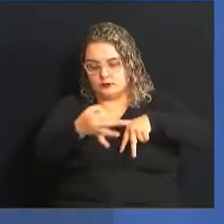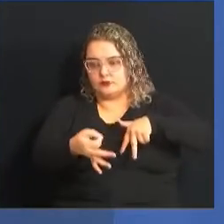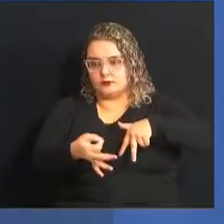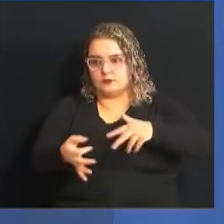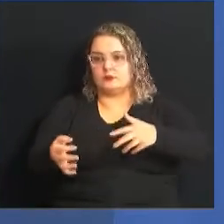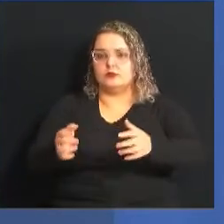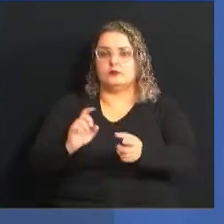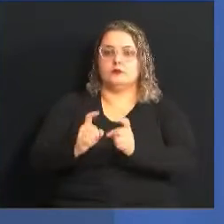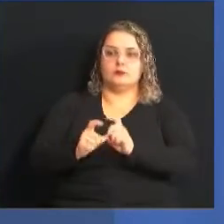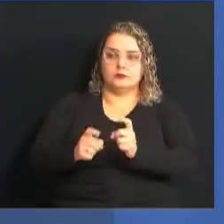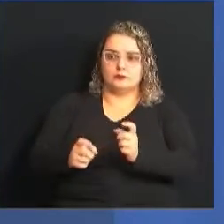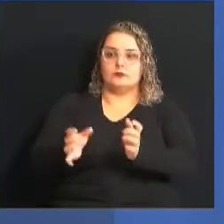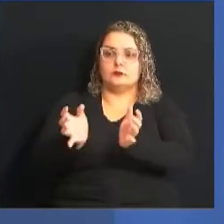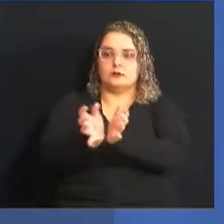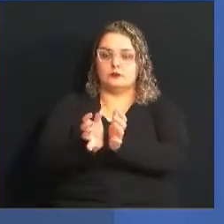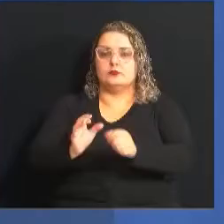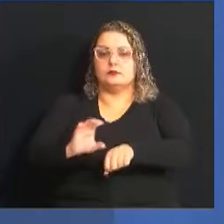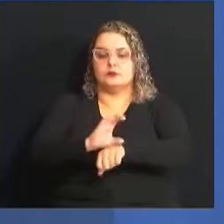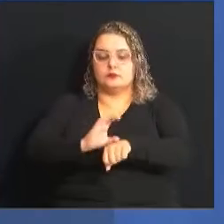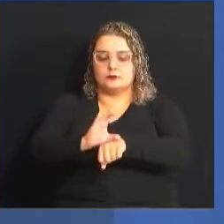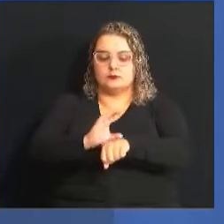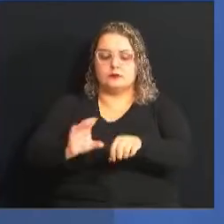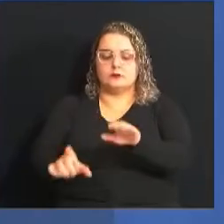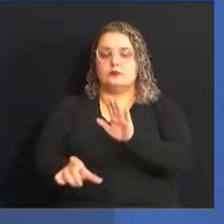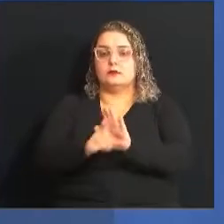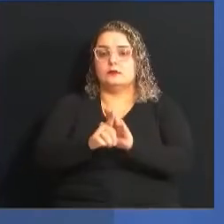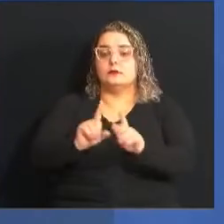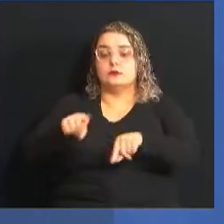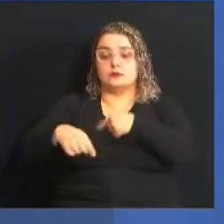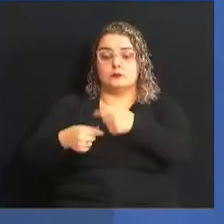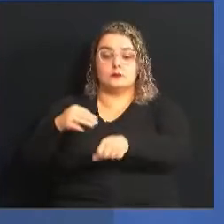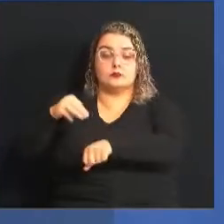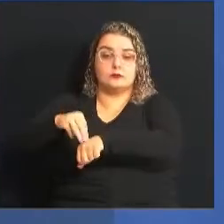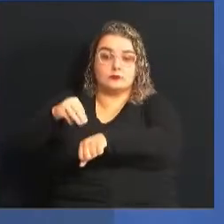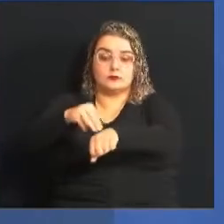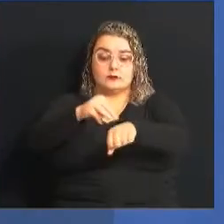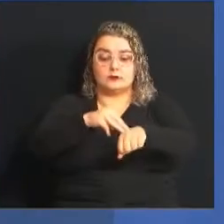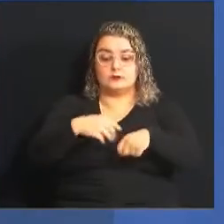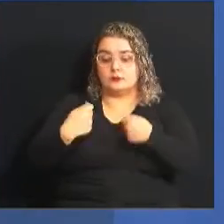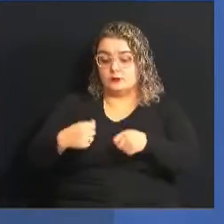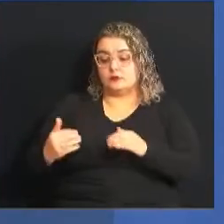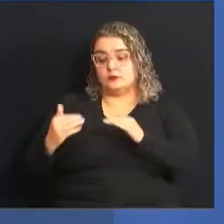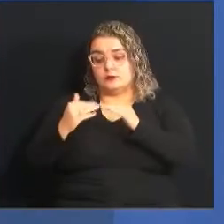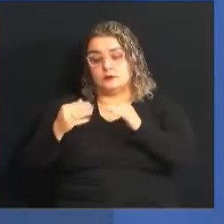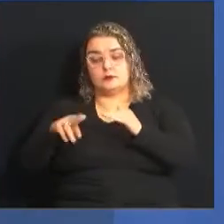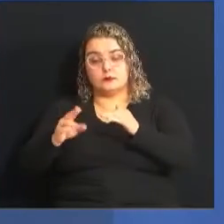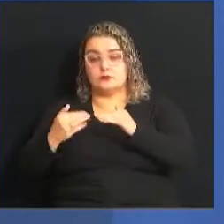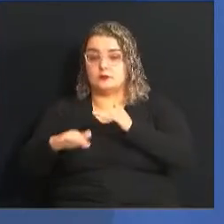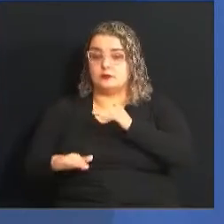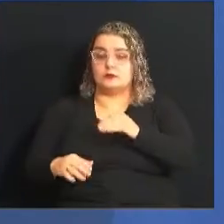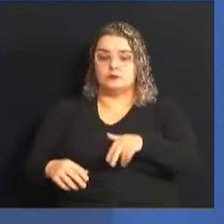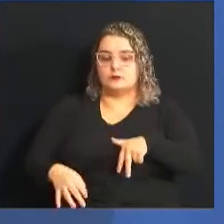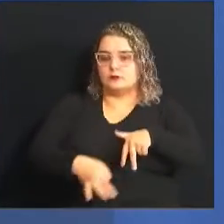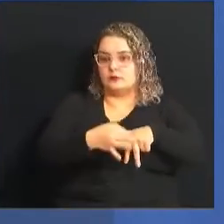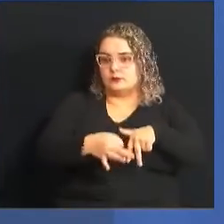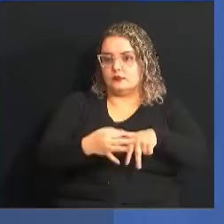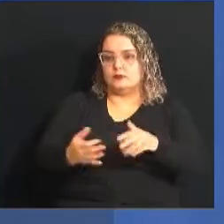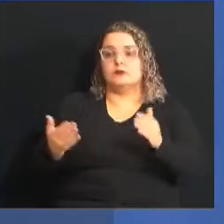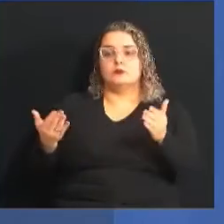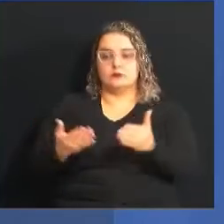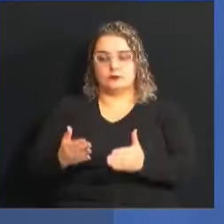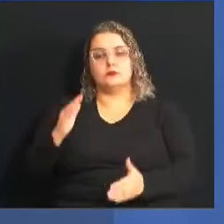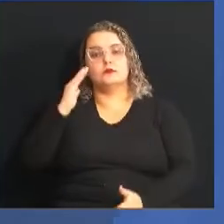Constituição e Legalidade, os demais pares precisam concordar ou não com esse parecer. Então hoje você vai entender